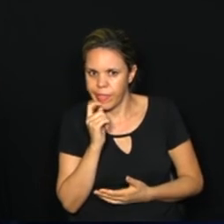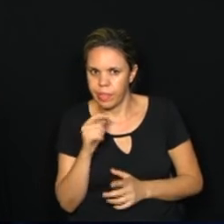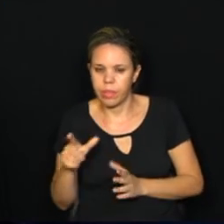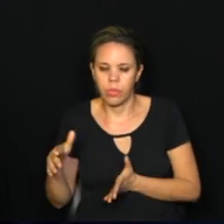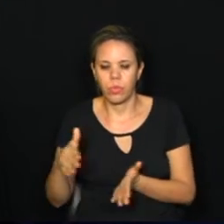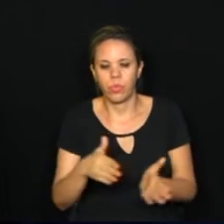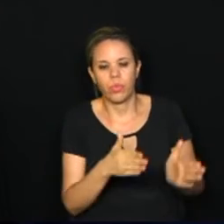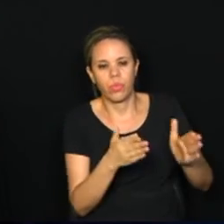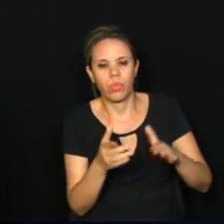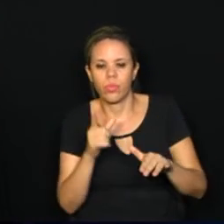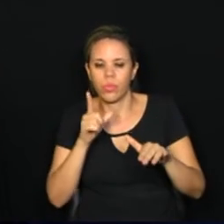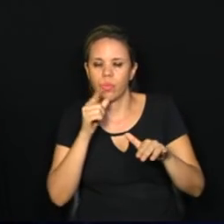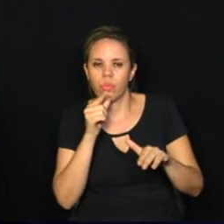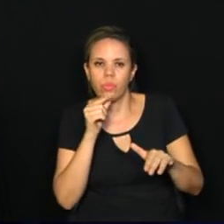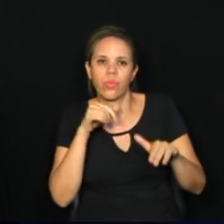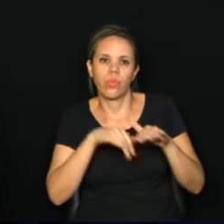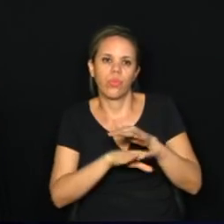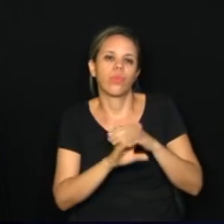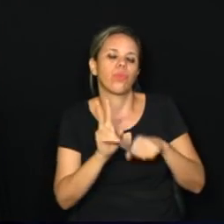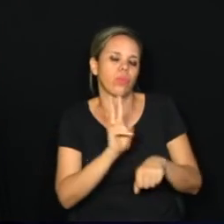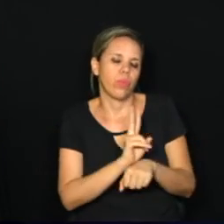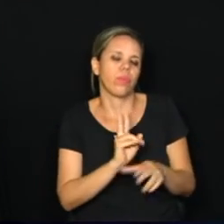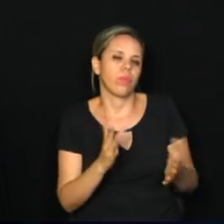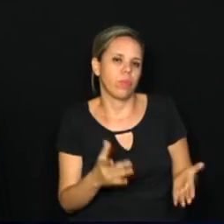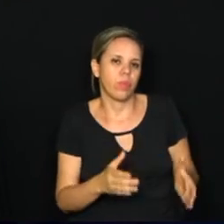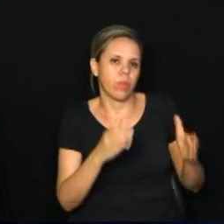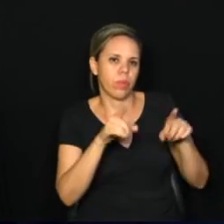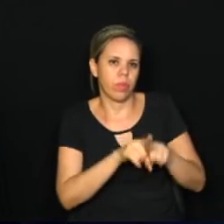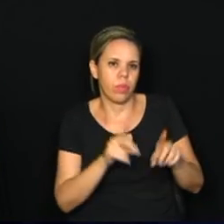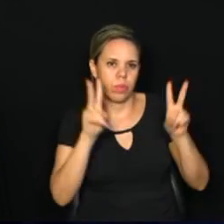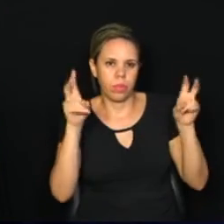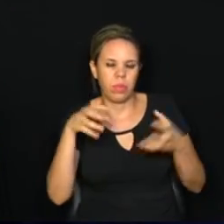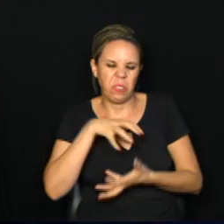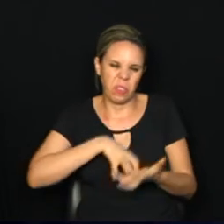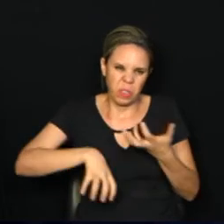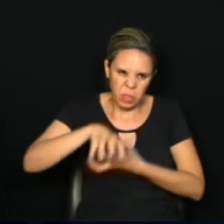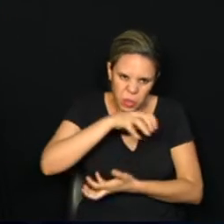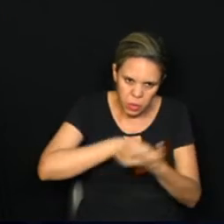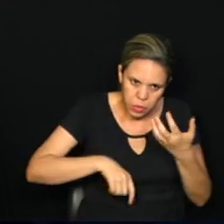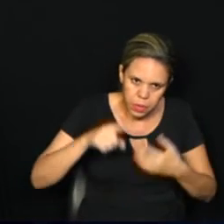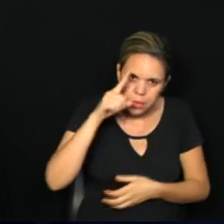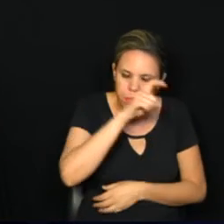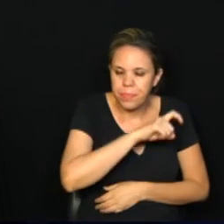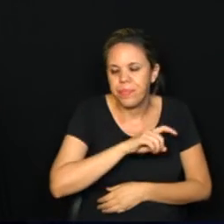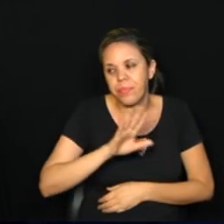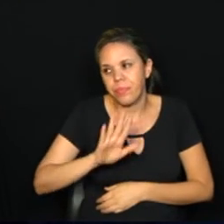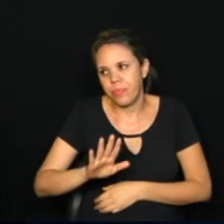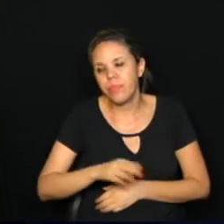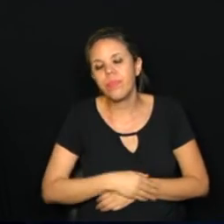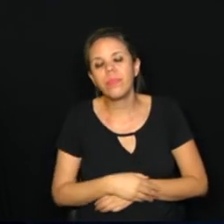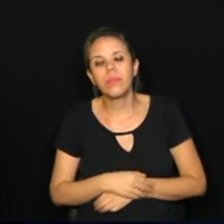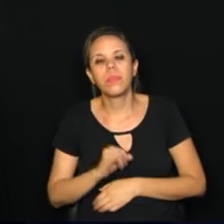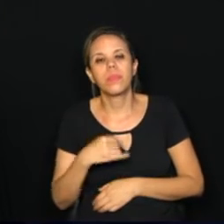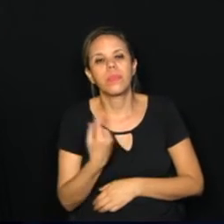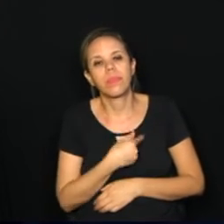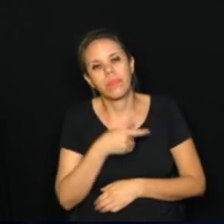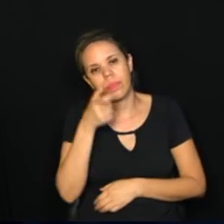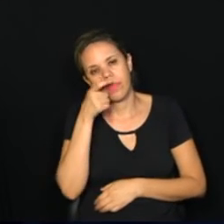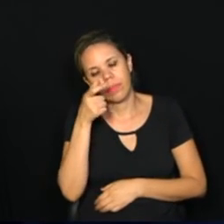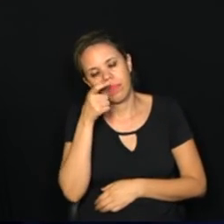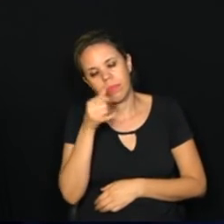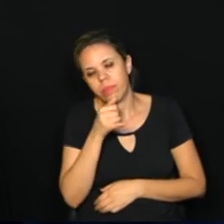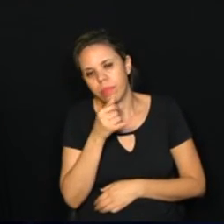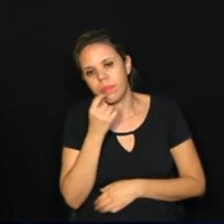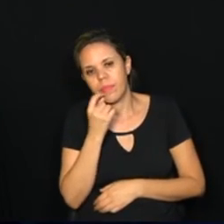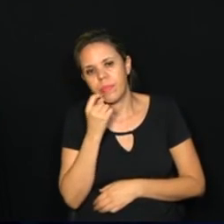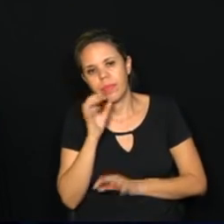reservatórios, é óbvio que ele é um tema bastante polêmico, né? Mas se nós olharmos para a questão